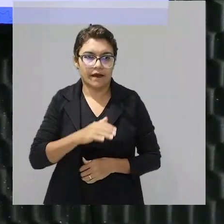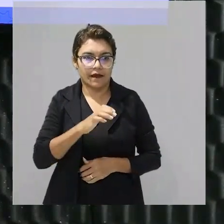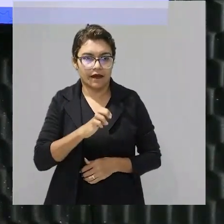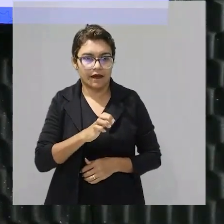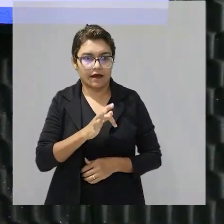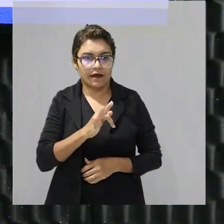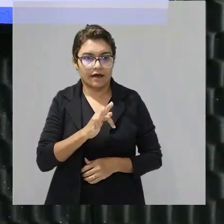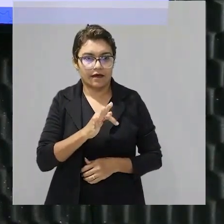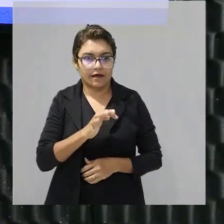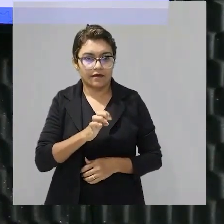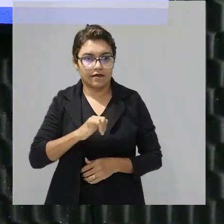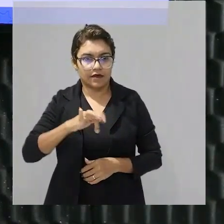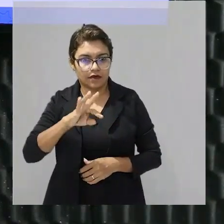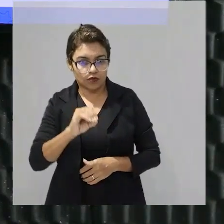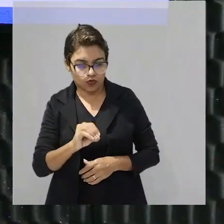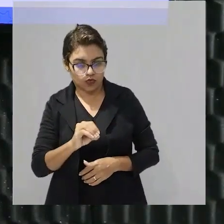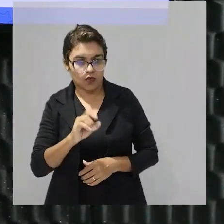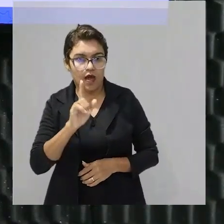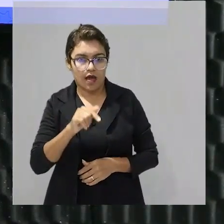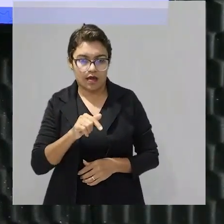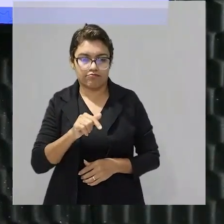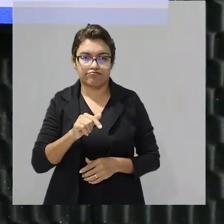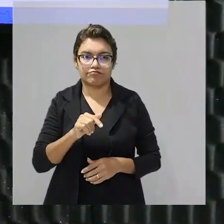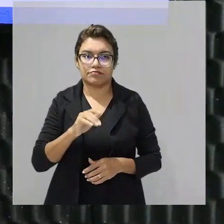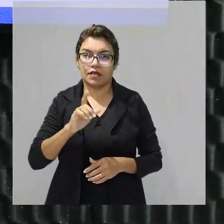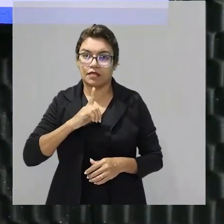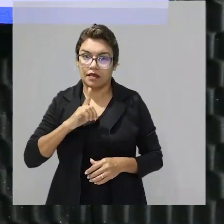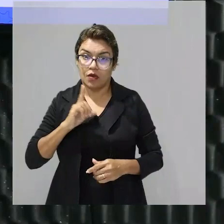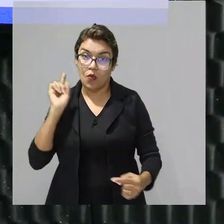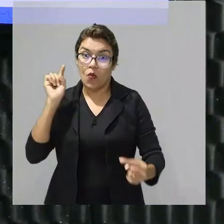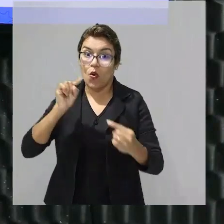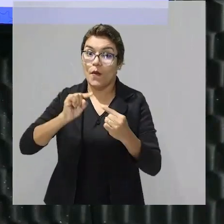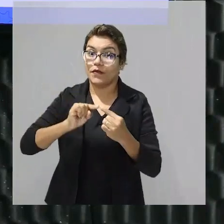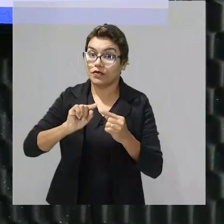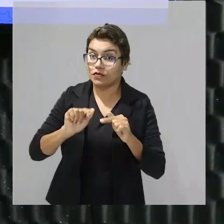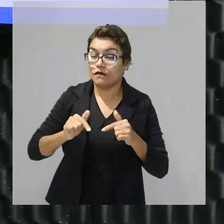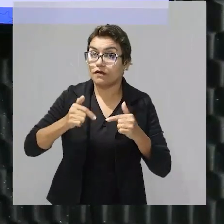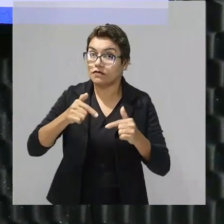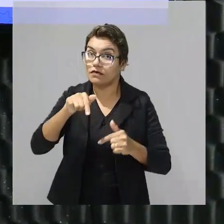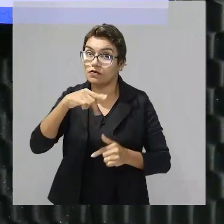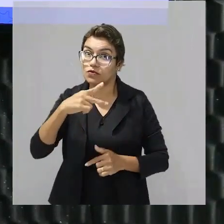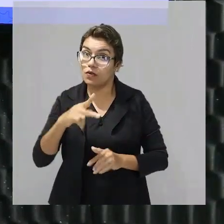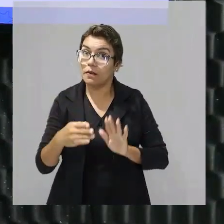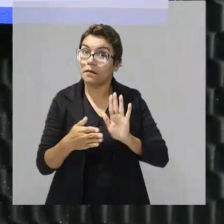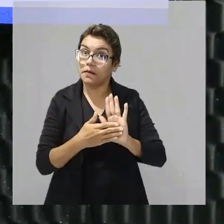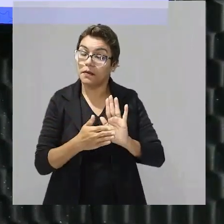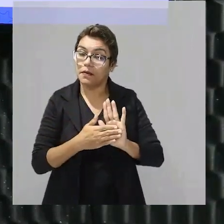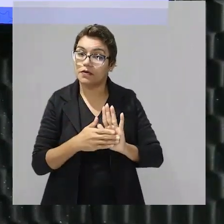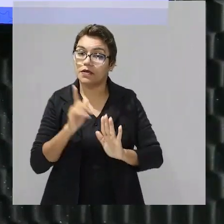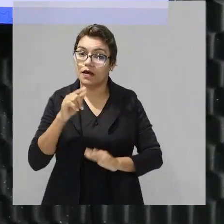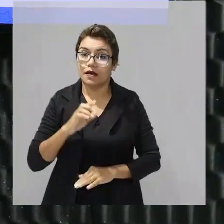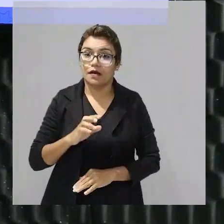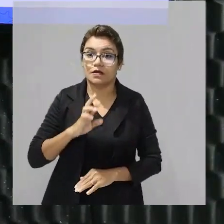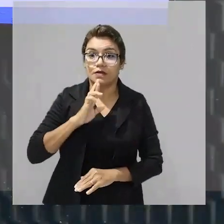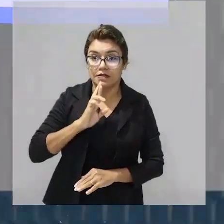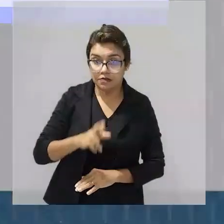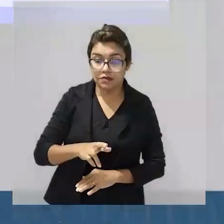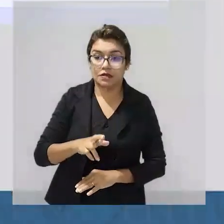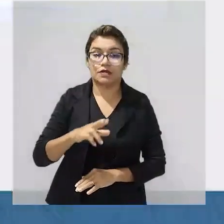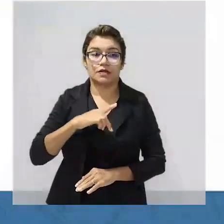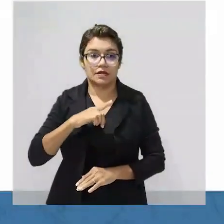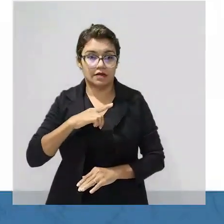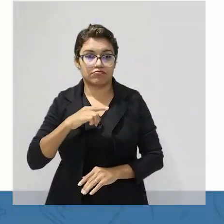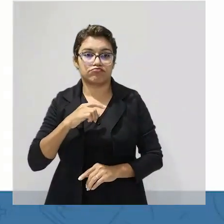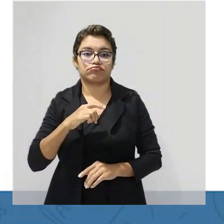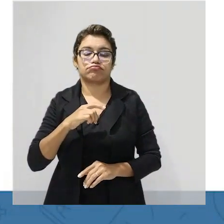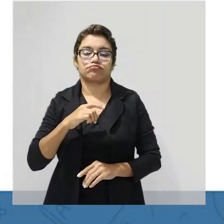a expressão por meio de, através de, por meio de. Então, você deve indicar, você